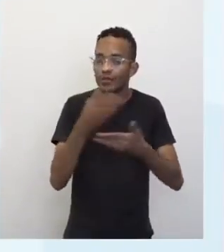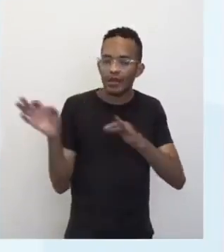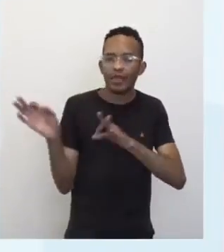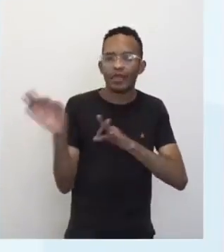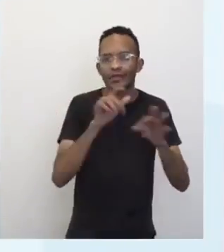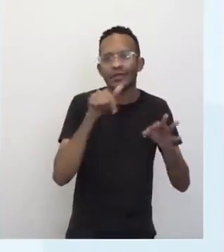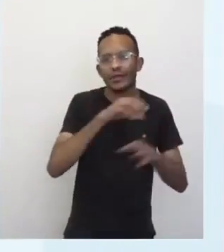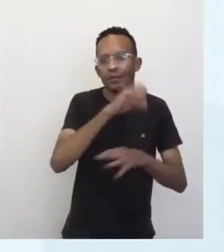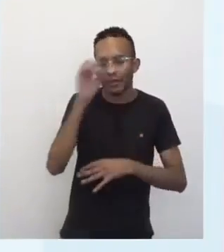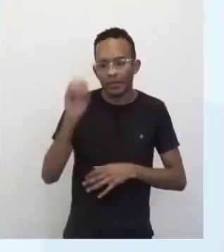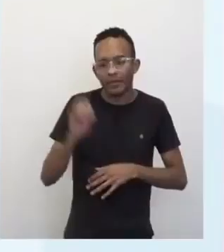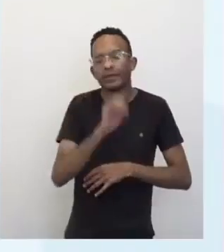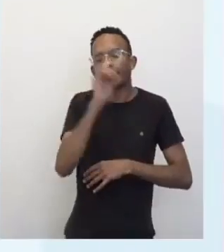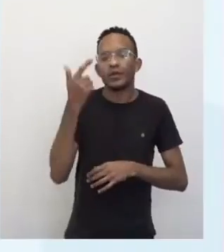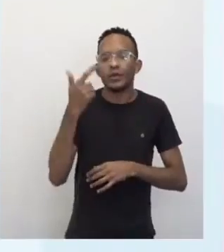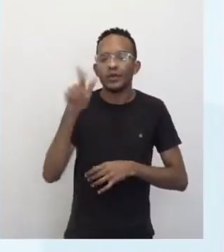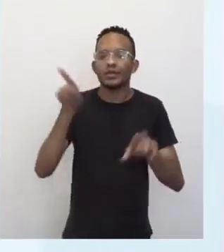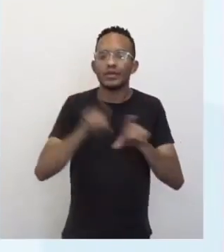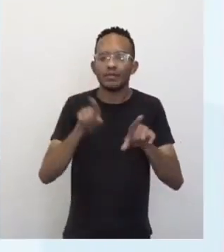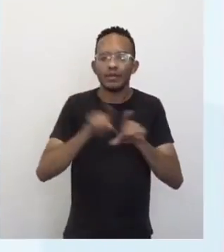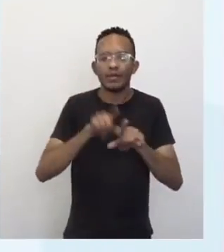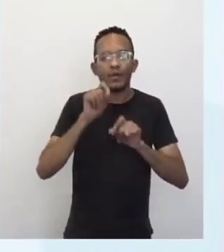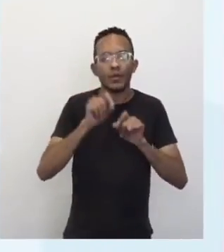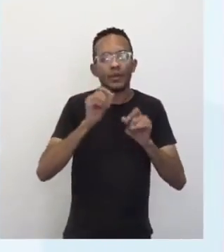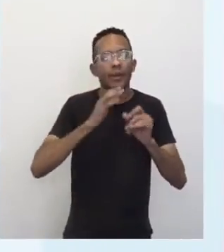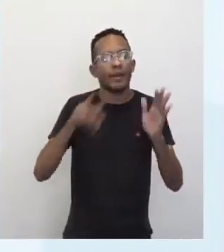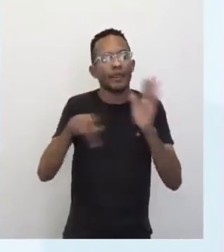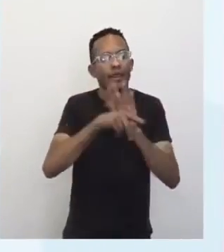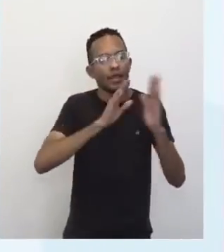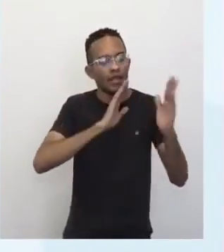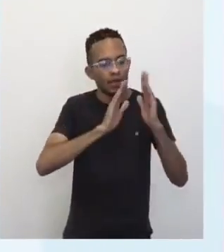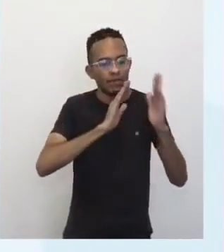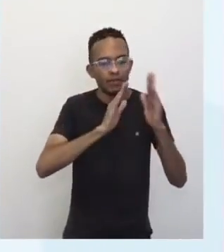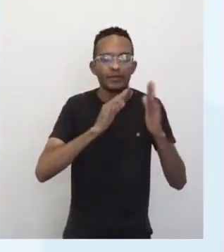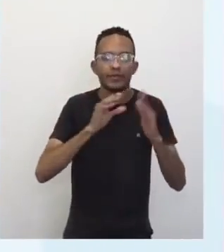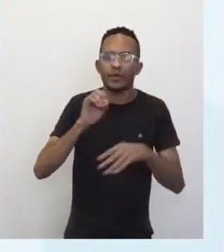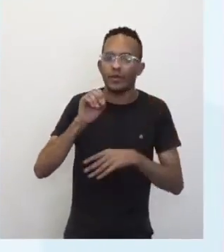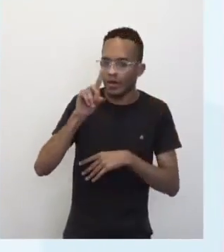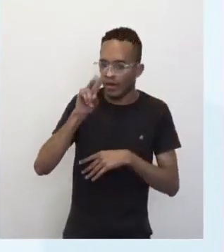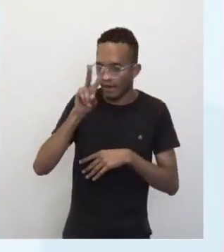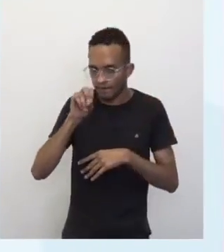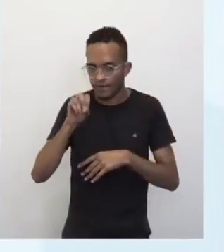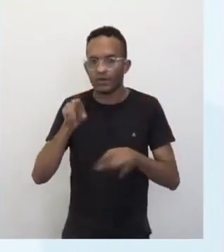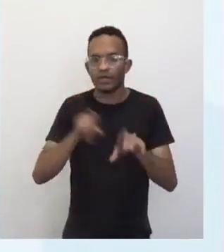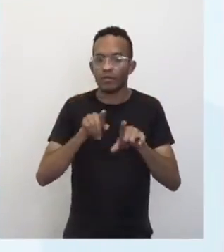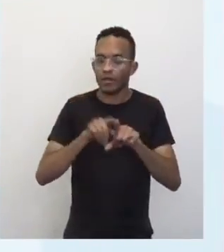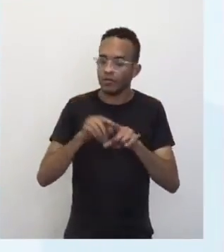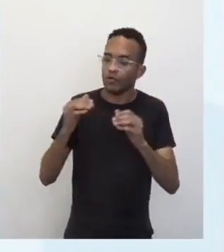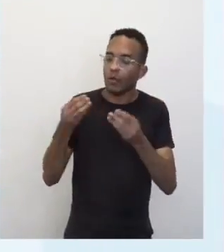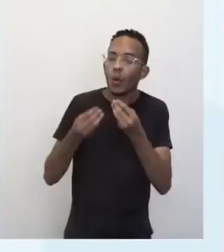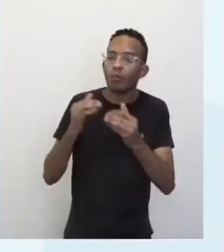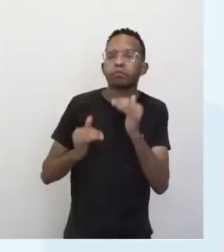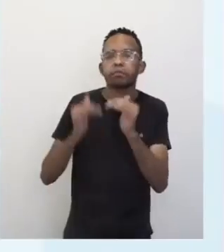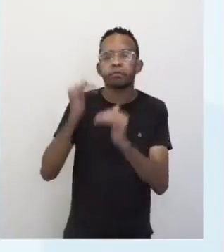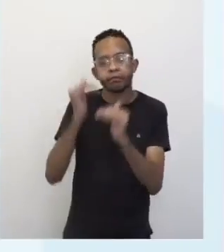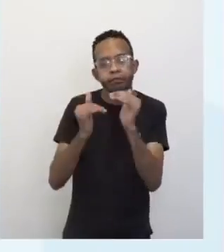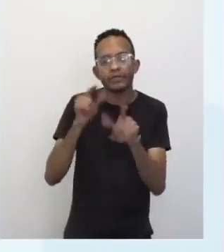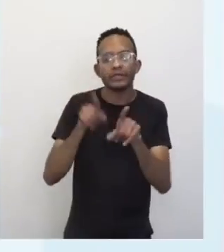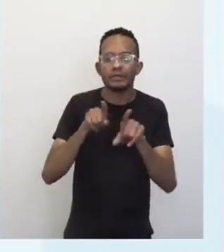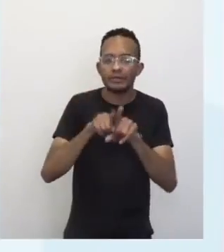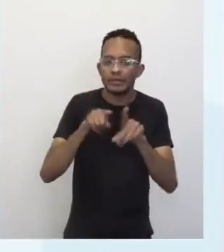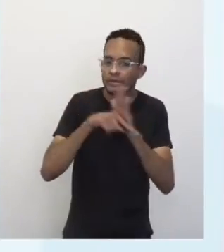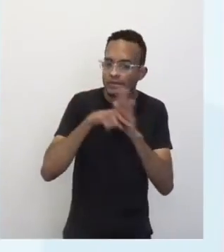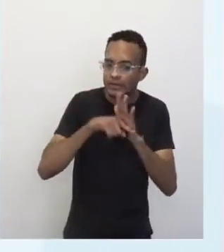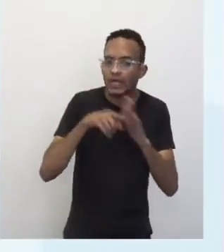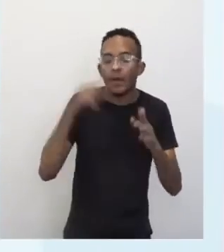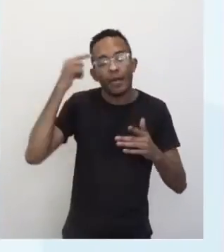de Mídias. E a outra também, olha, em relação à época. O Olavo Bilac, classe social, pensamento, envolve uma pesquisa aí, hein? E